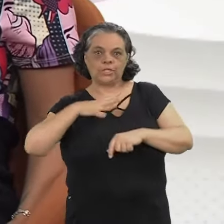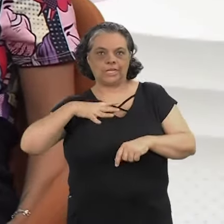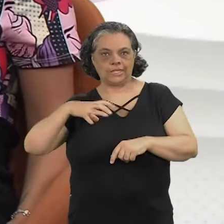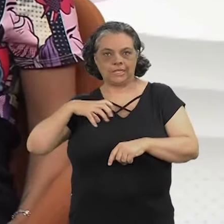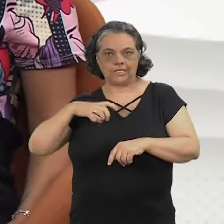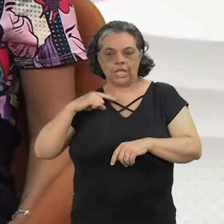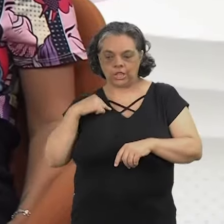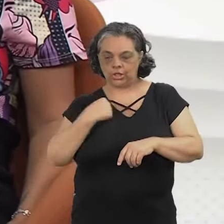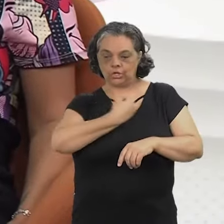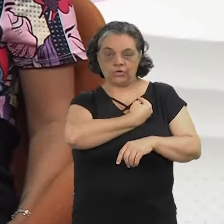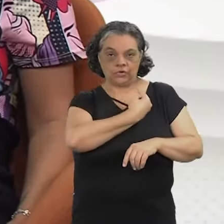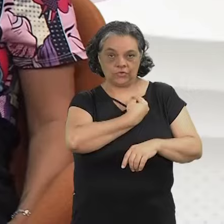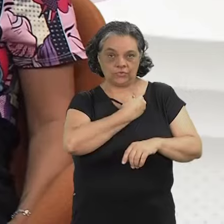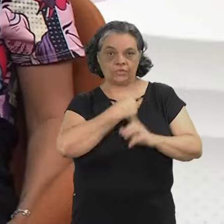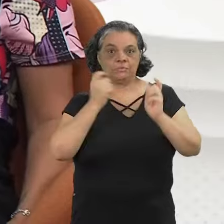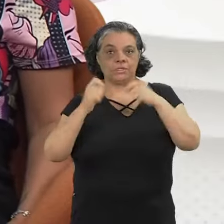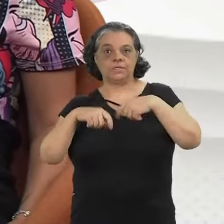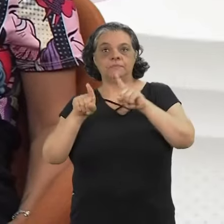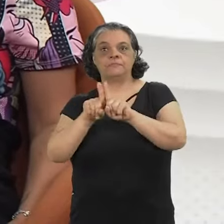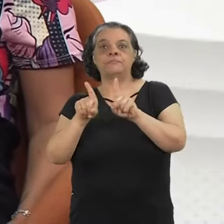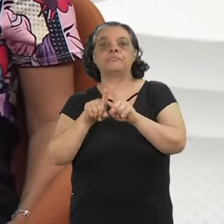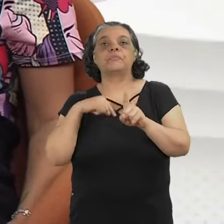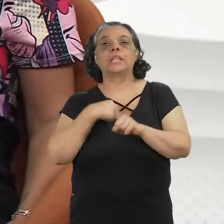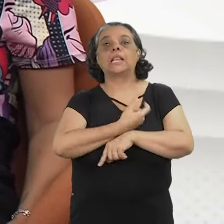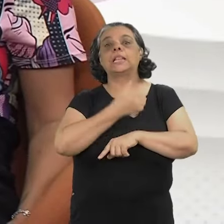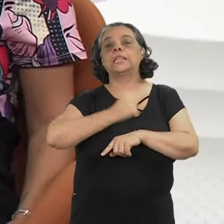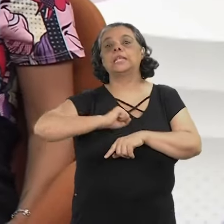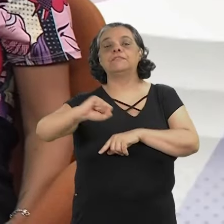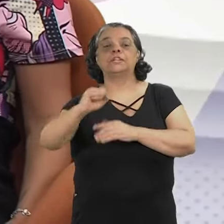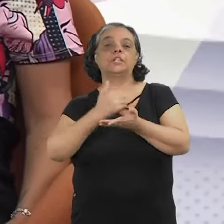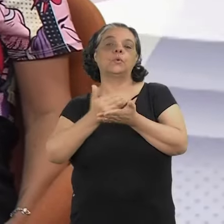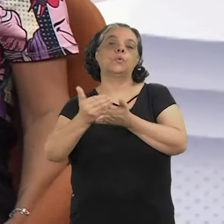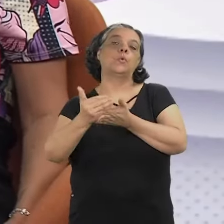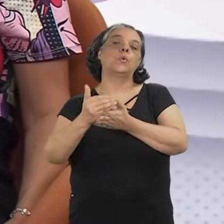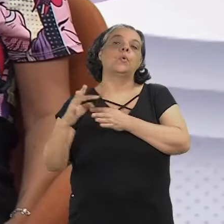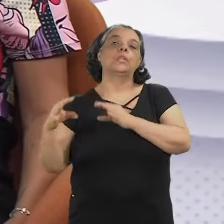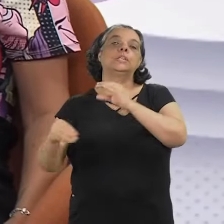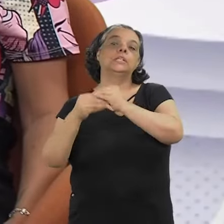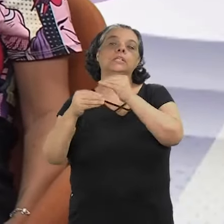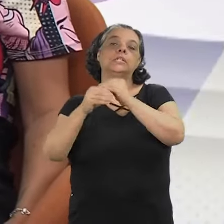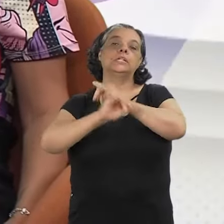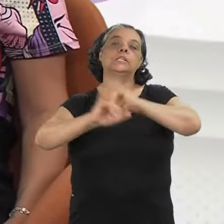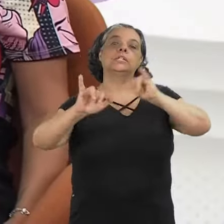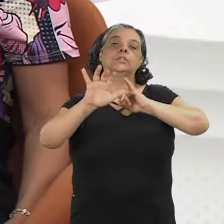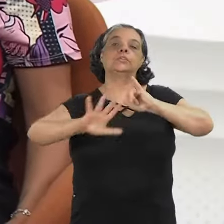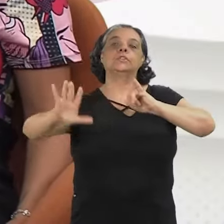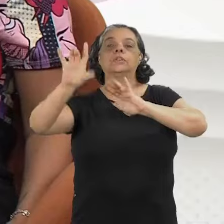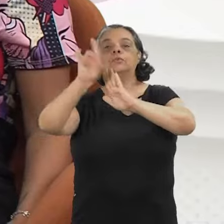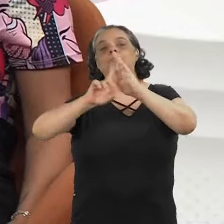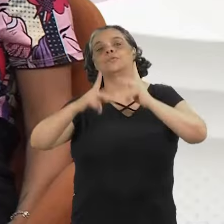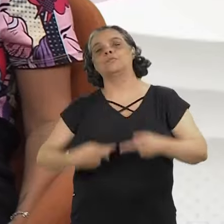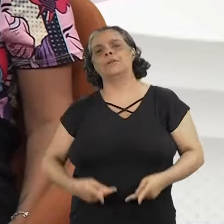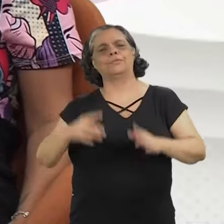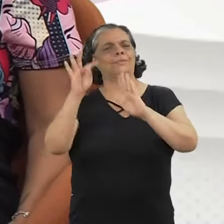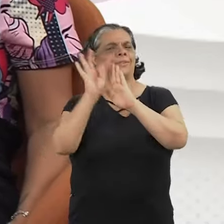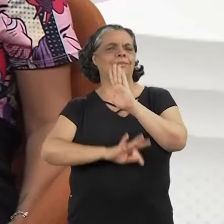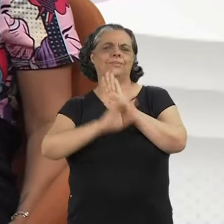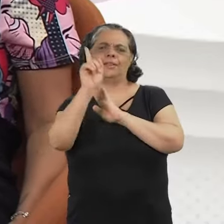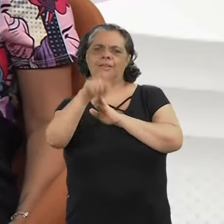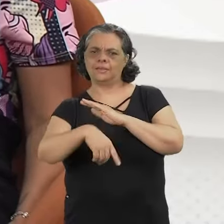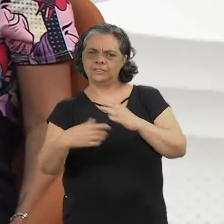ética vai ver lá que nós devemos defender os preceitos contidos na declaração universal dos direitos humanos o